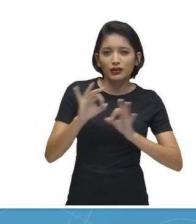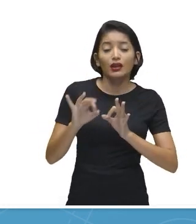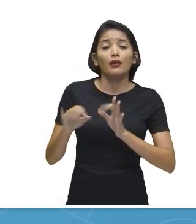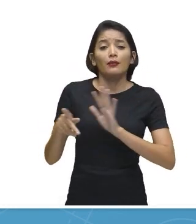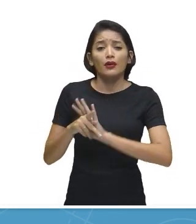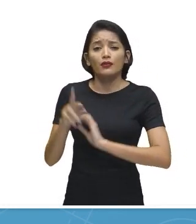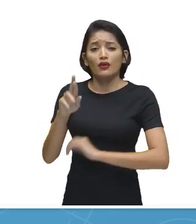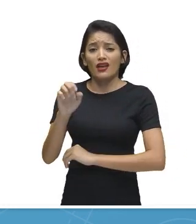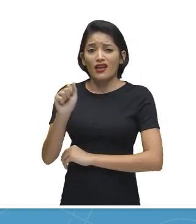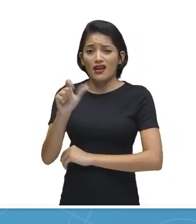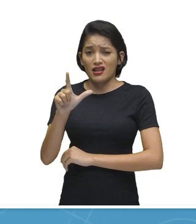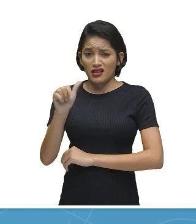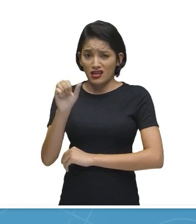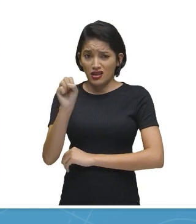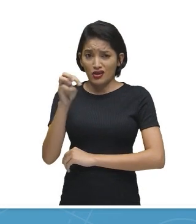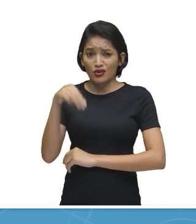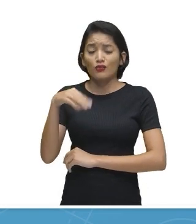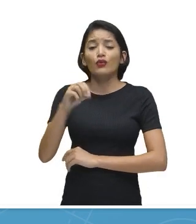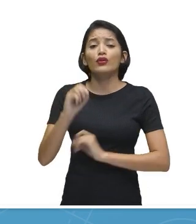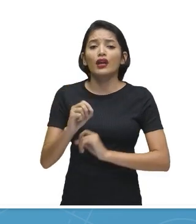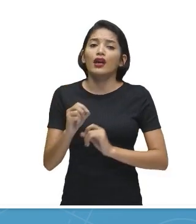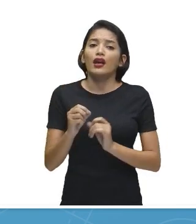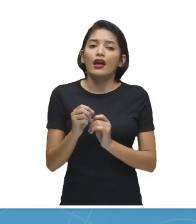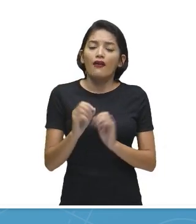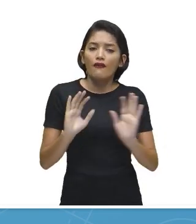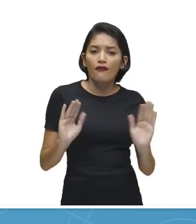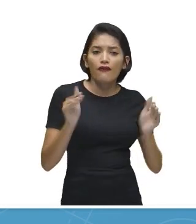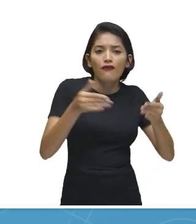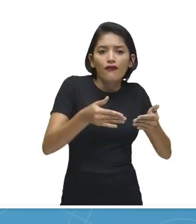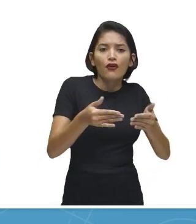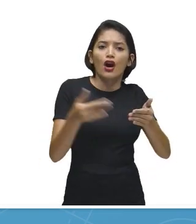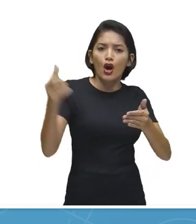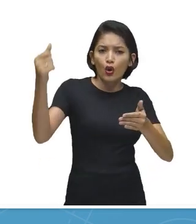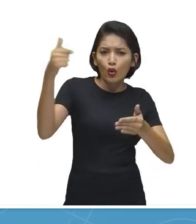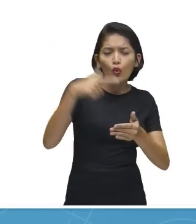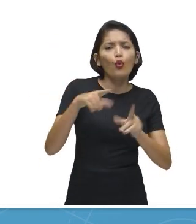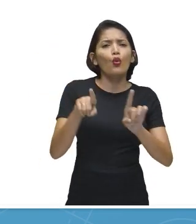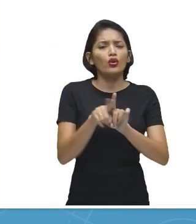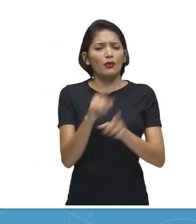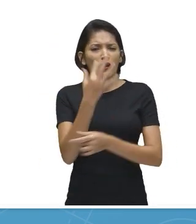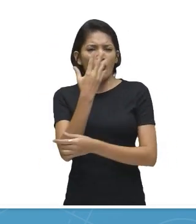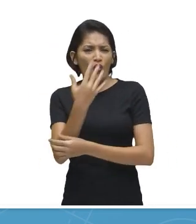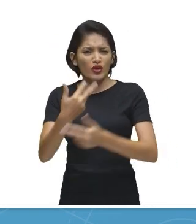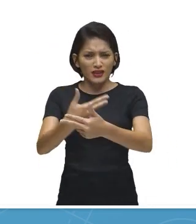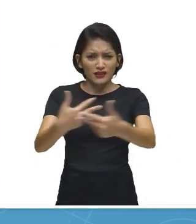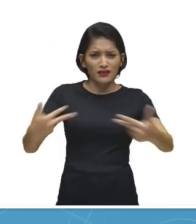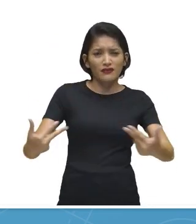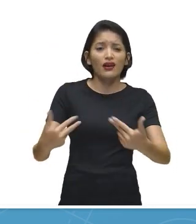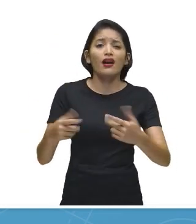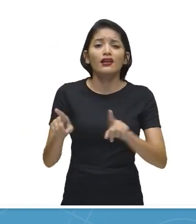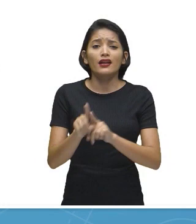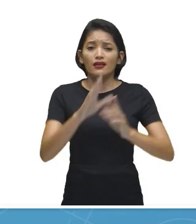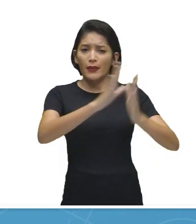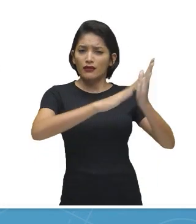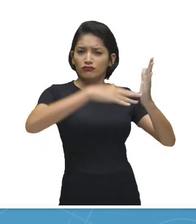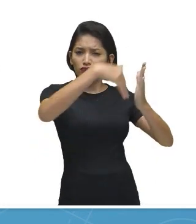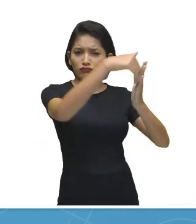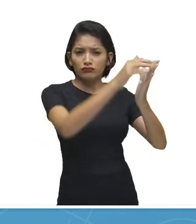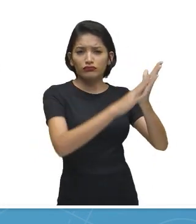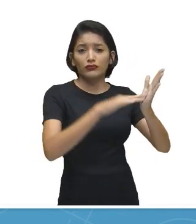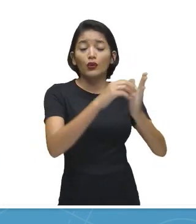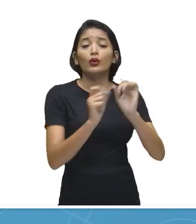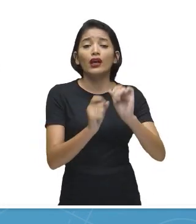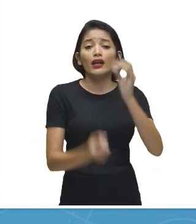realismo, focando-se na impressão da luz, das cores e dos movimentos livres das pinceladas para